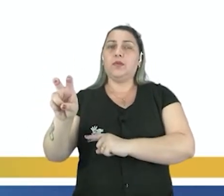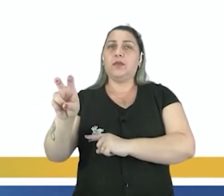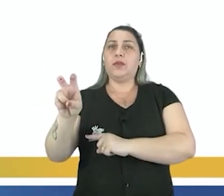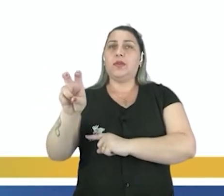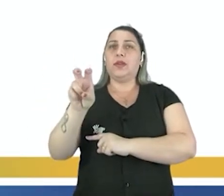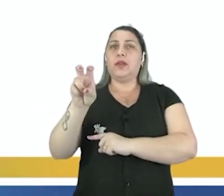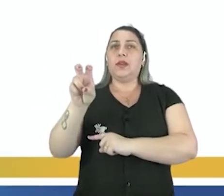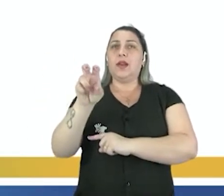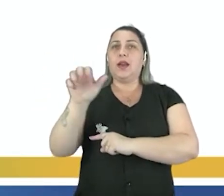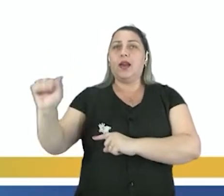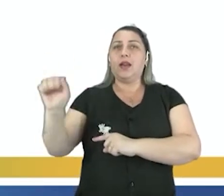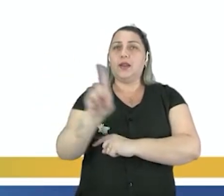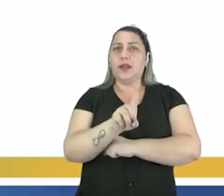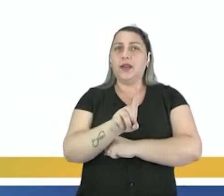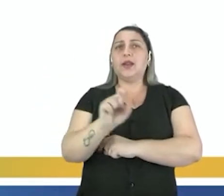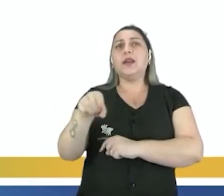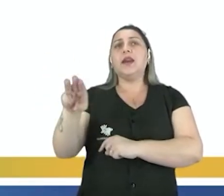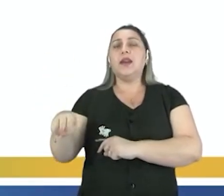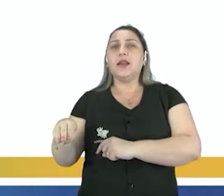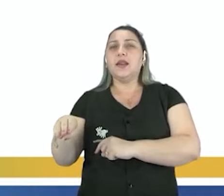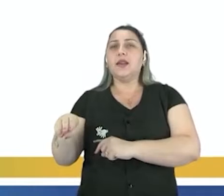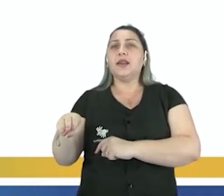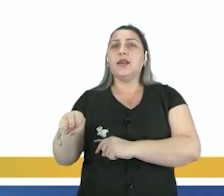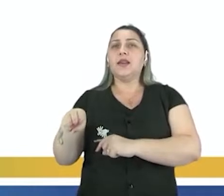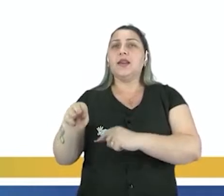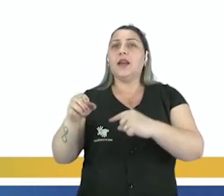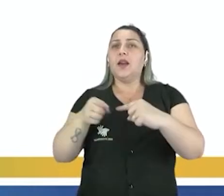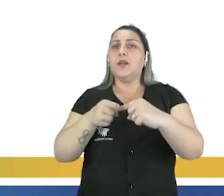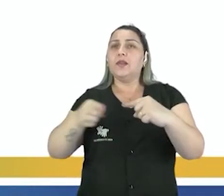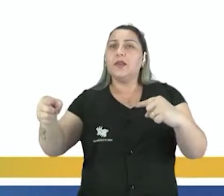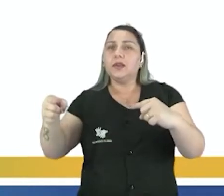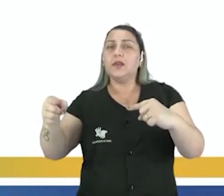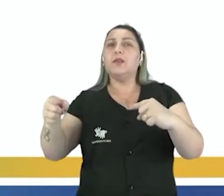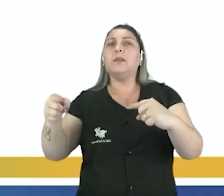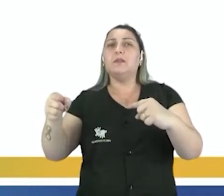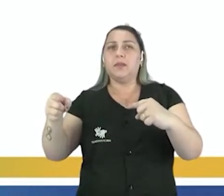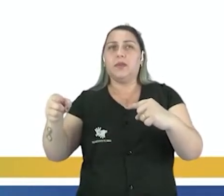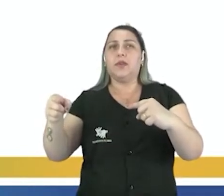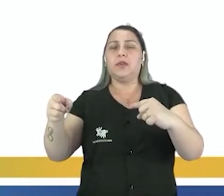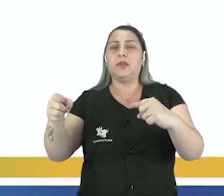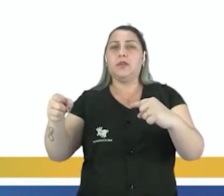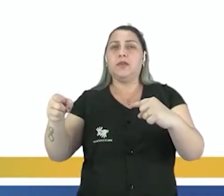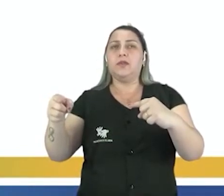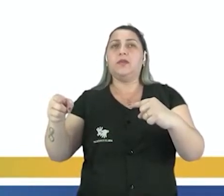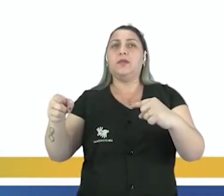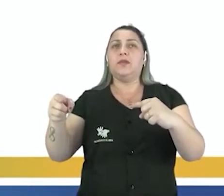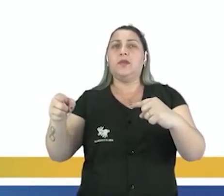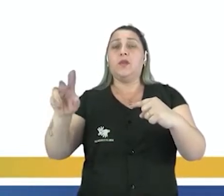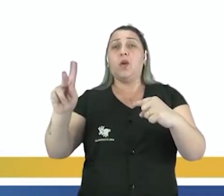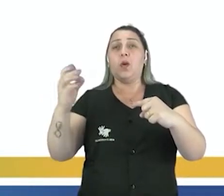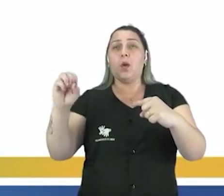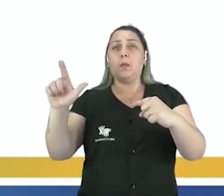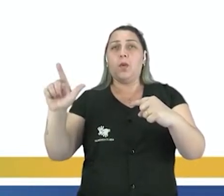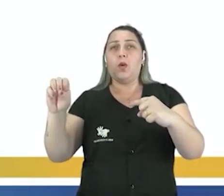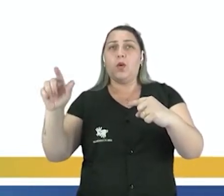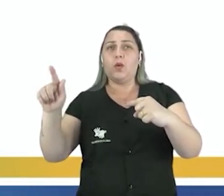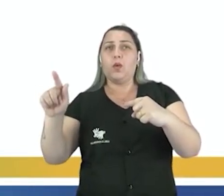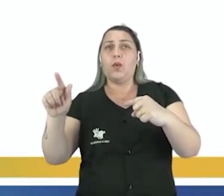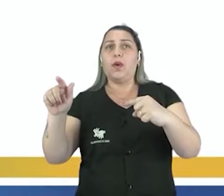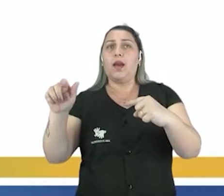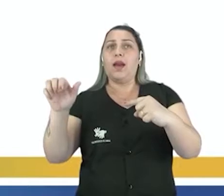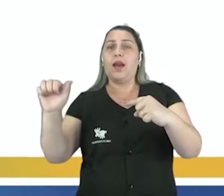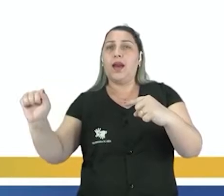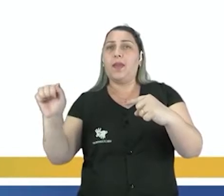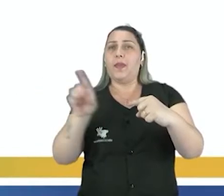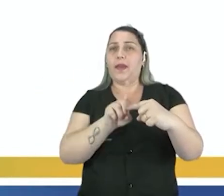segmento A'D', quem é o segmento aqui, o lado correspondente a ele, o lado homólogo? Seria o lado